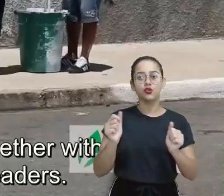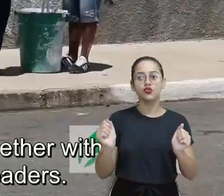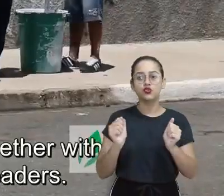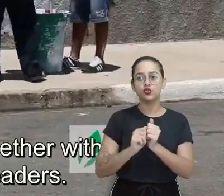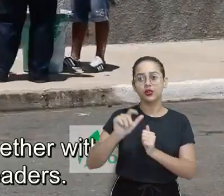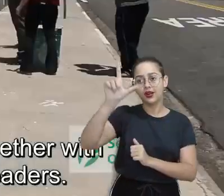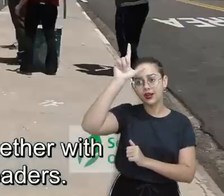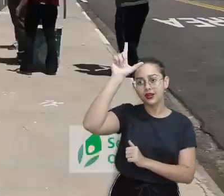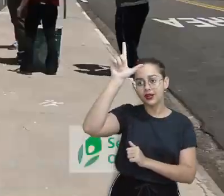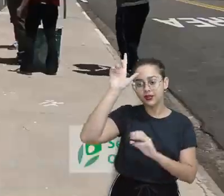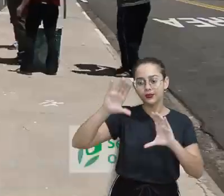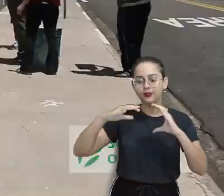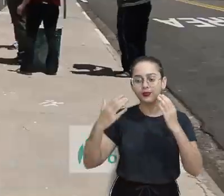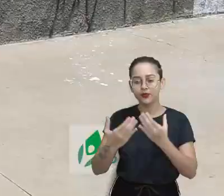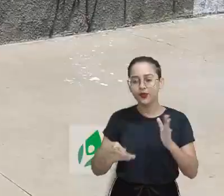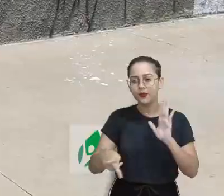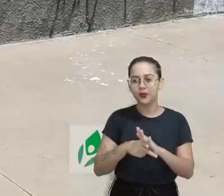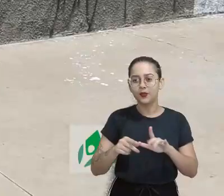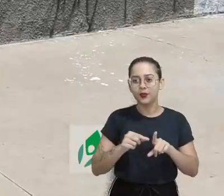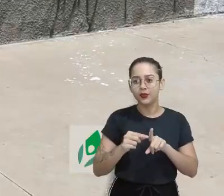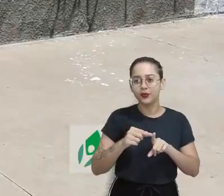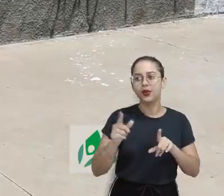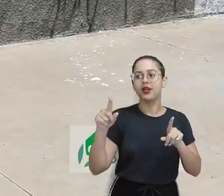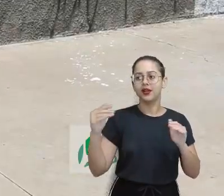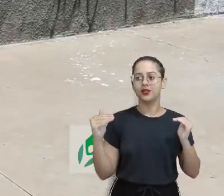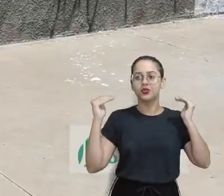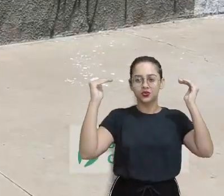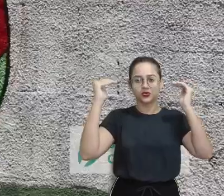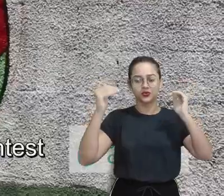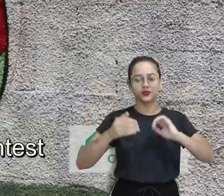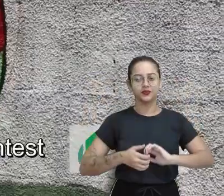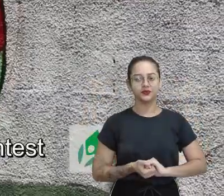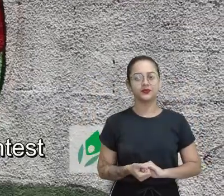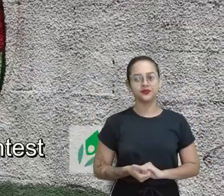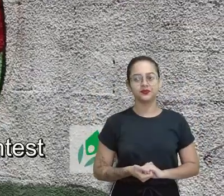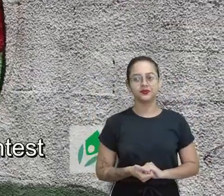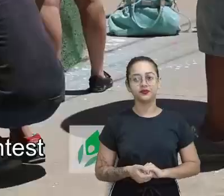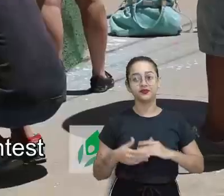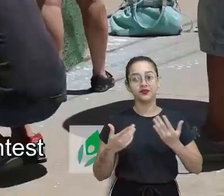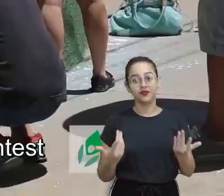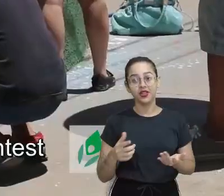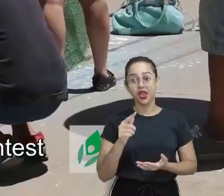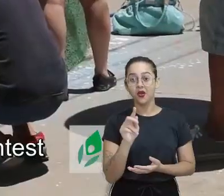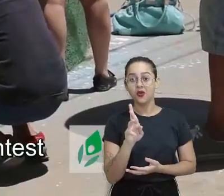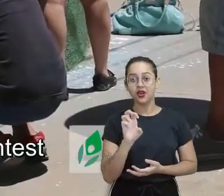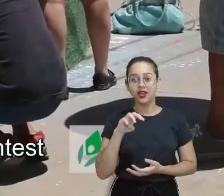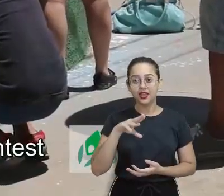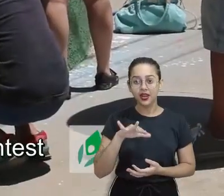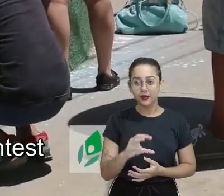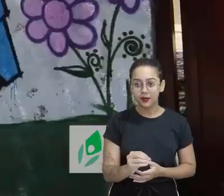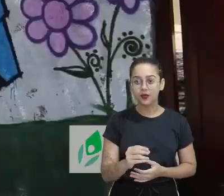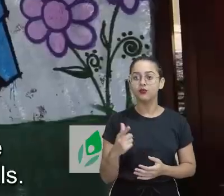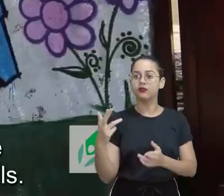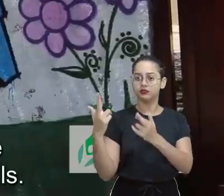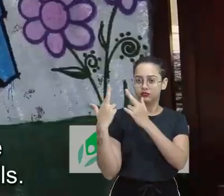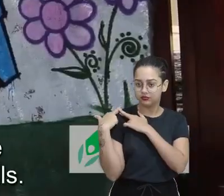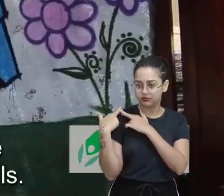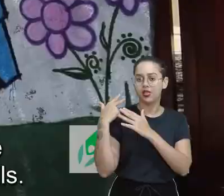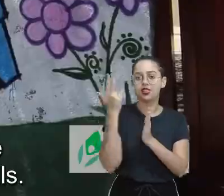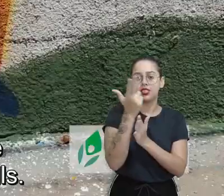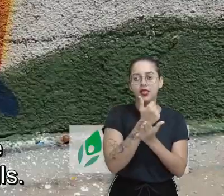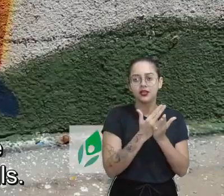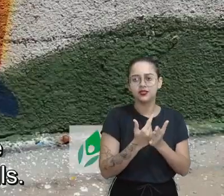líderes comunitários do bairro, que são adultos. O Grêmio ficou responsável pelo concurso dos desenhos.